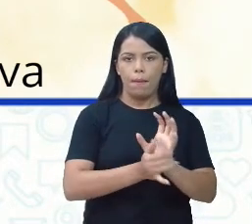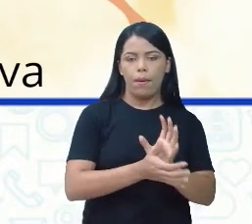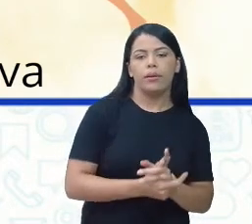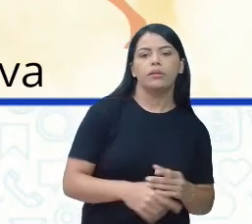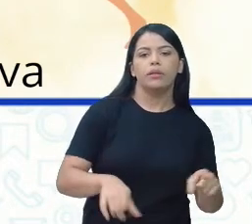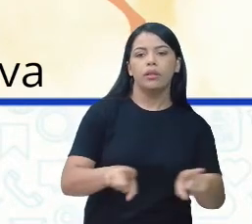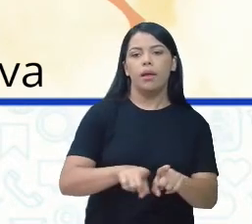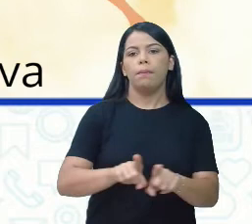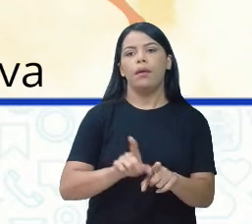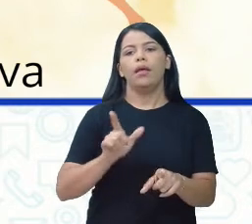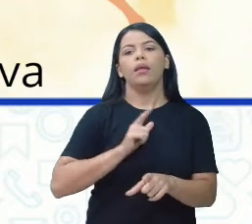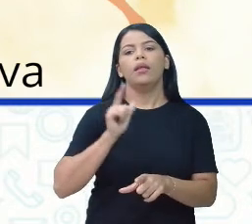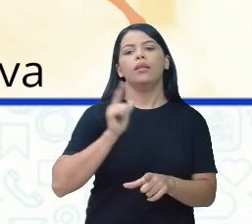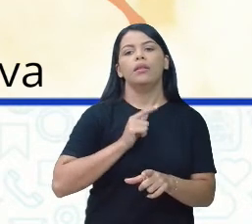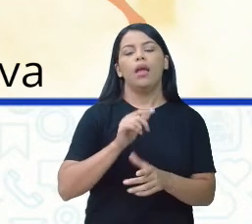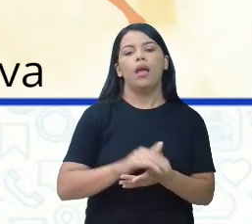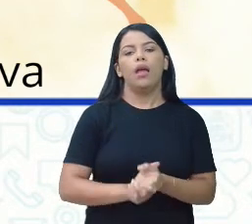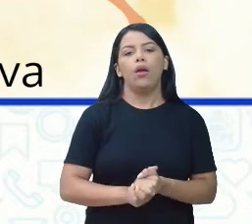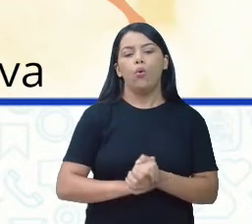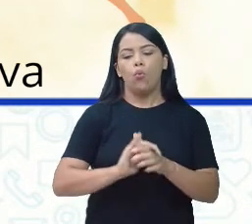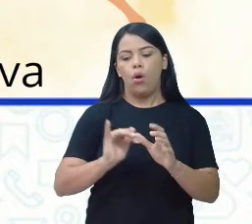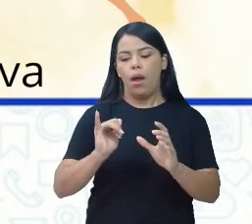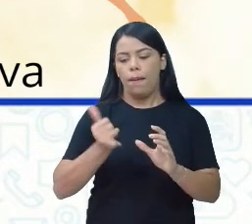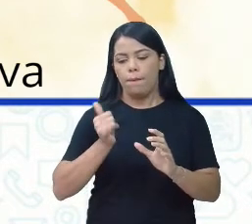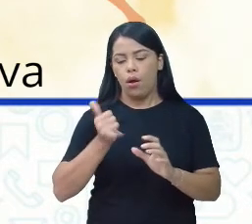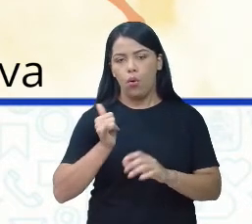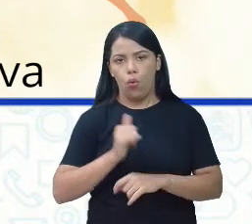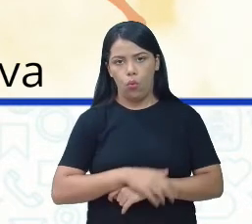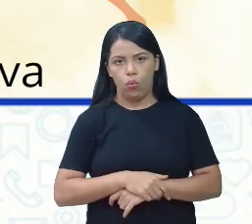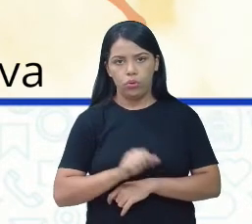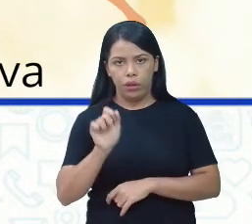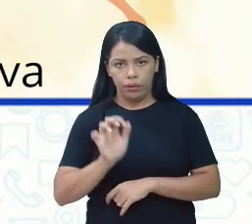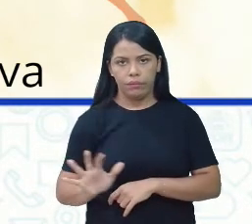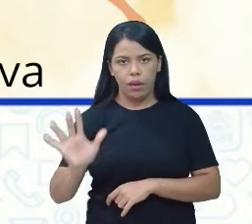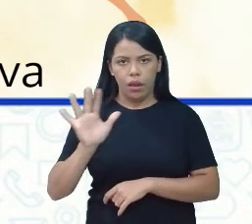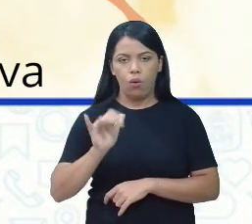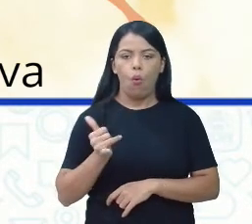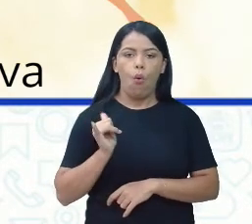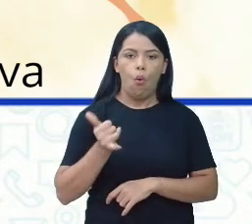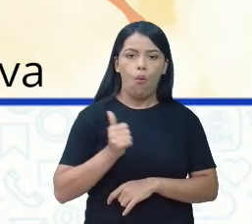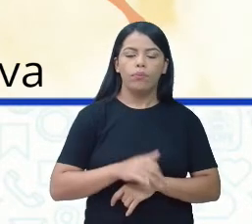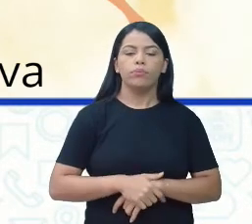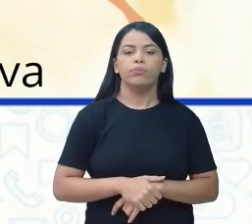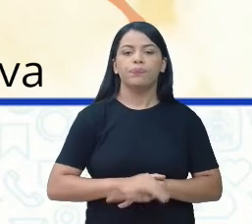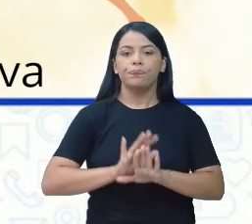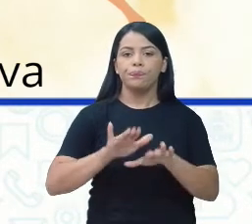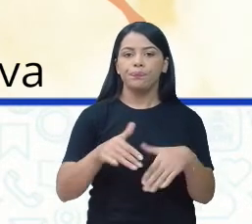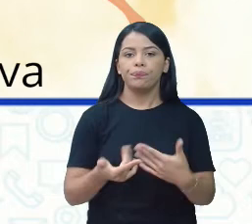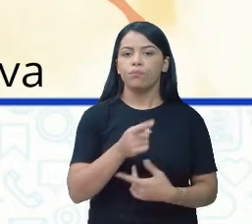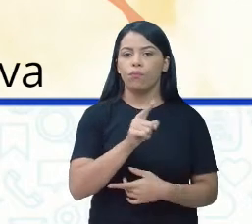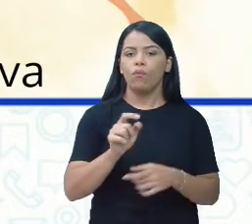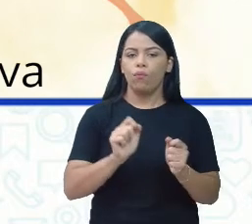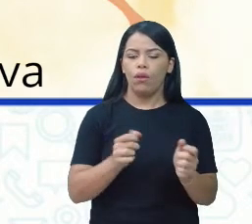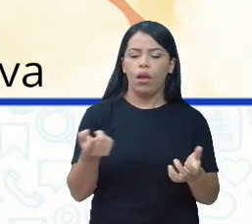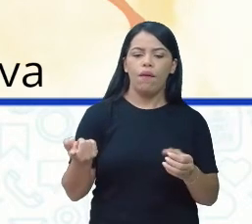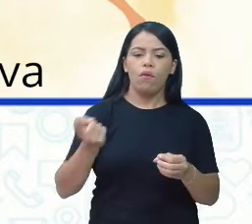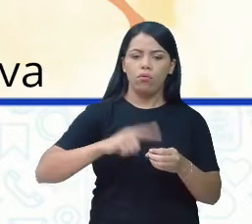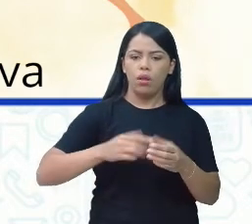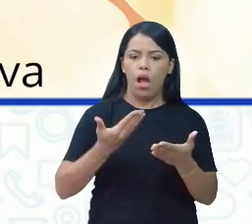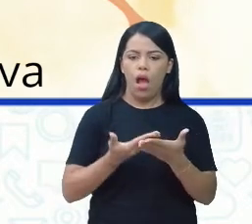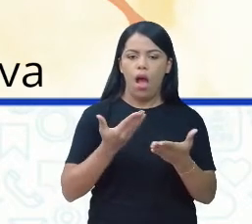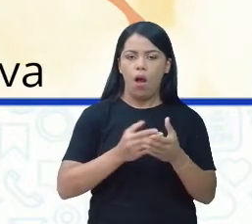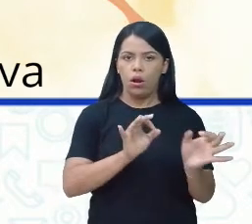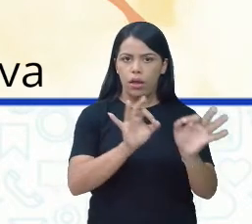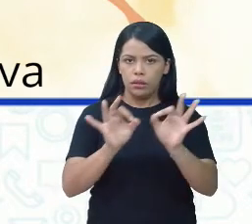Caso vocês não lembrem do que é, vocês podem voltar lá e assistir essa aula de poesia. Então, o conto, ele é uma versão do romance, só que ele é